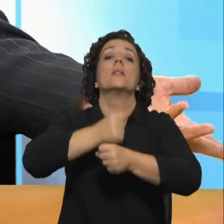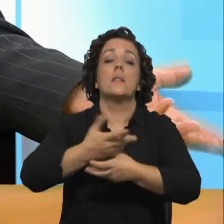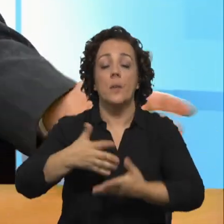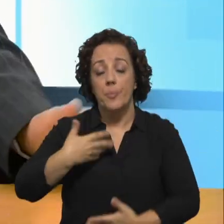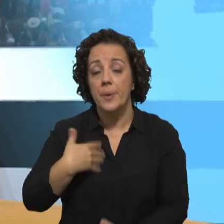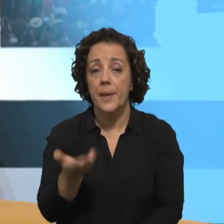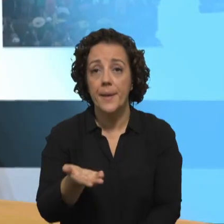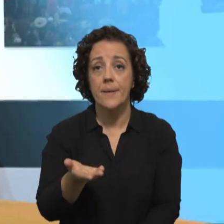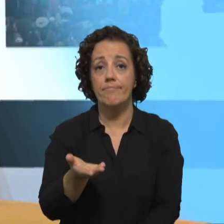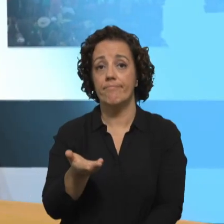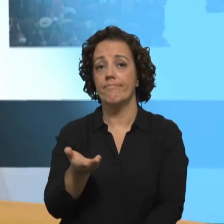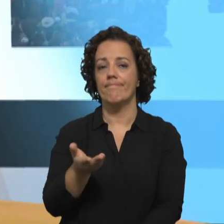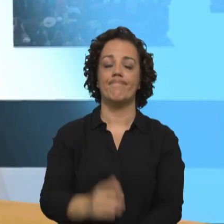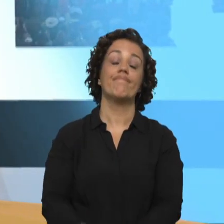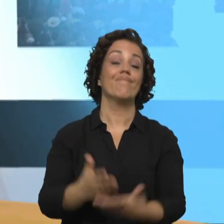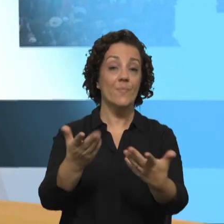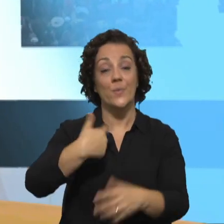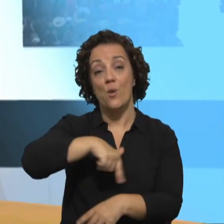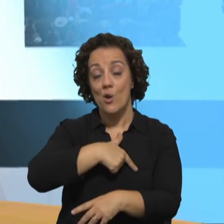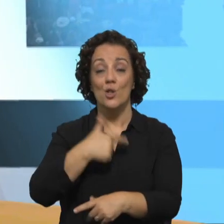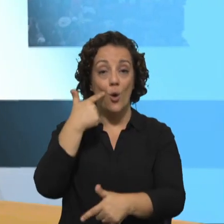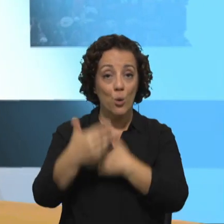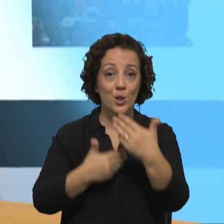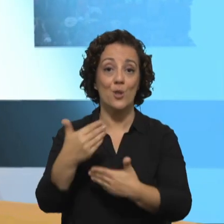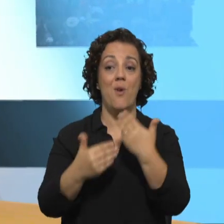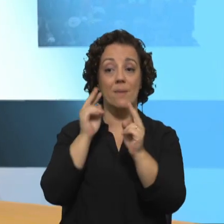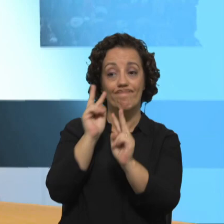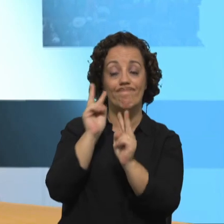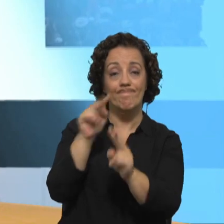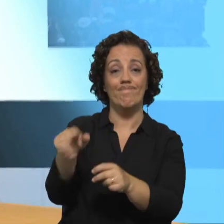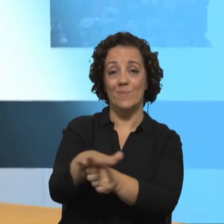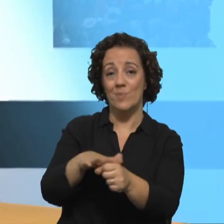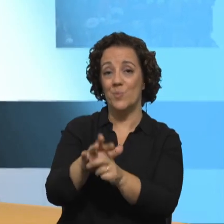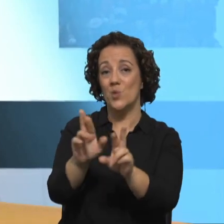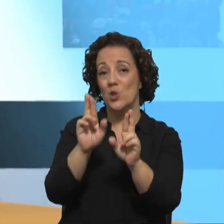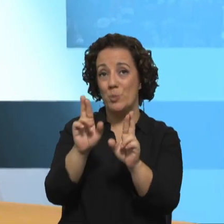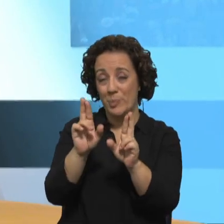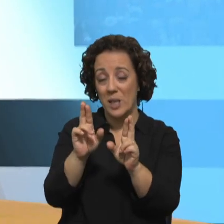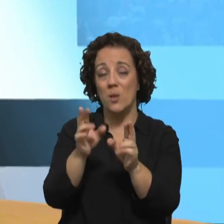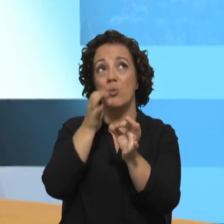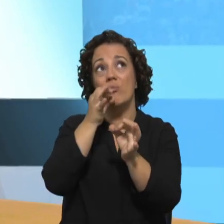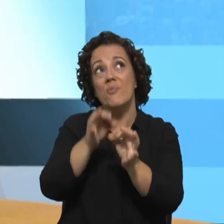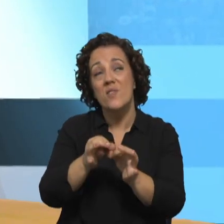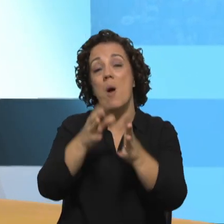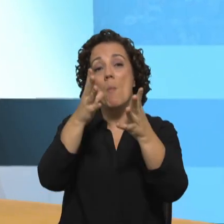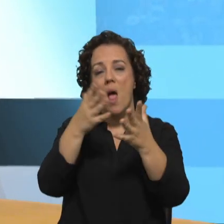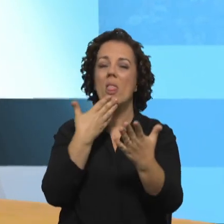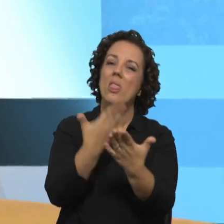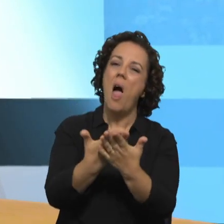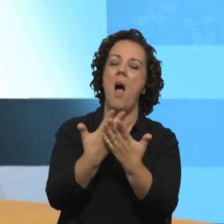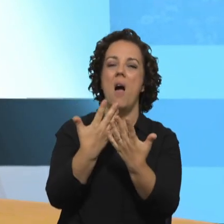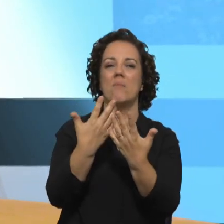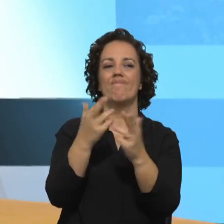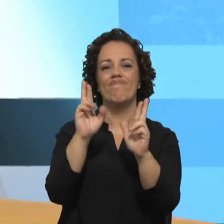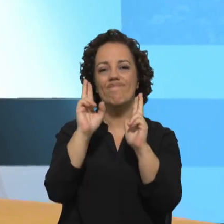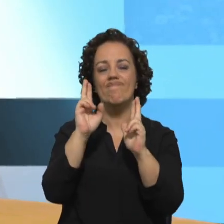pena. Vamos continuar a acompanhar e esperar que, ao fim e ao cabo, nasça finalmente um horizonte e uma vontade, ao fim e ao cabo,